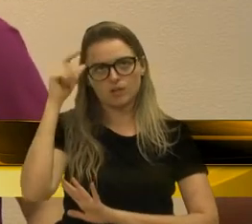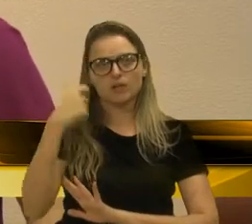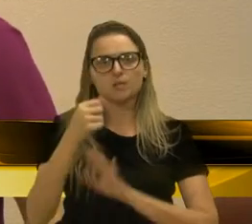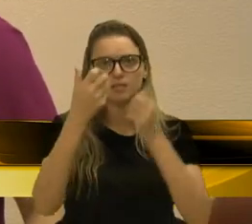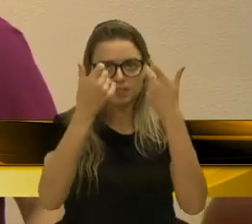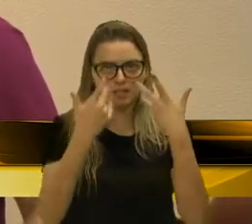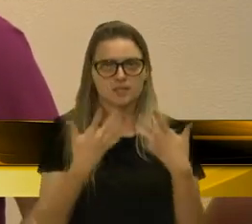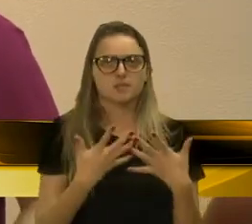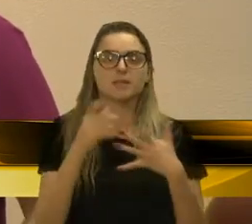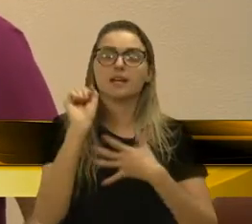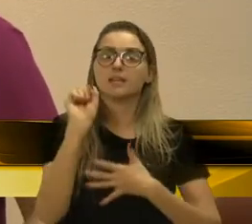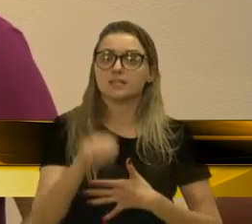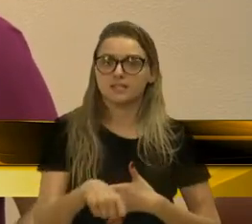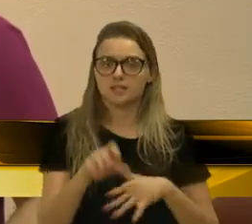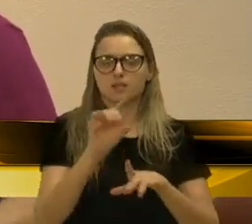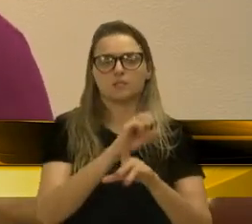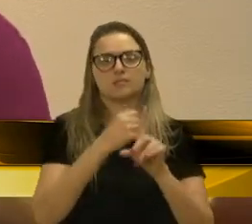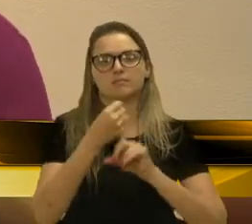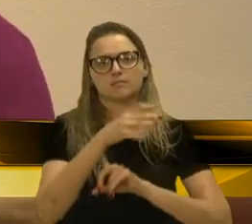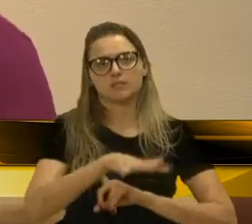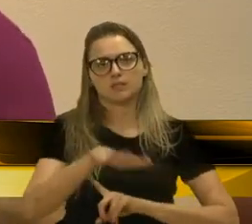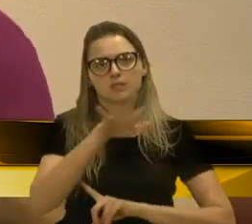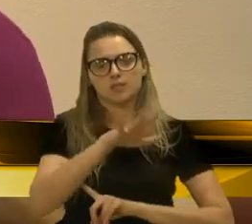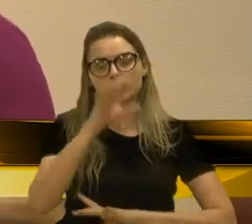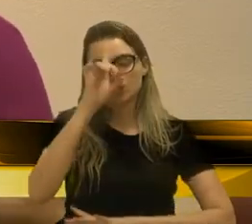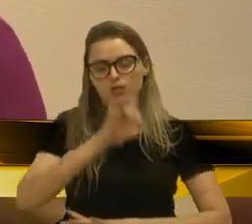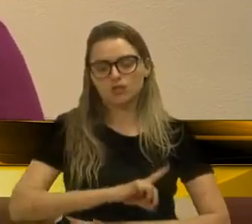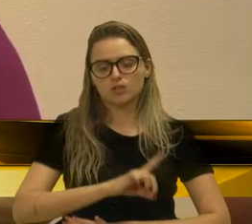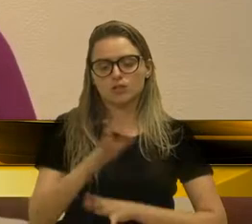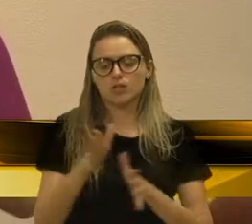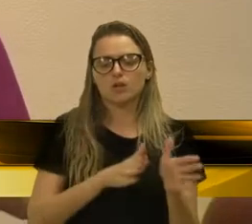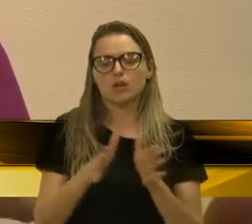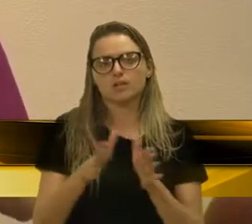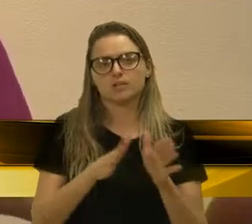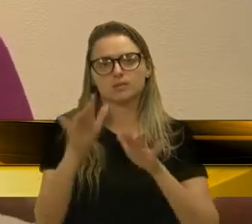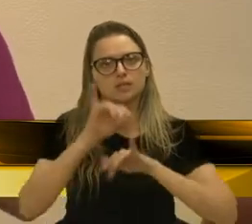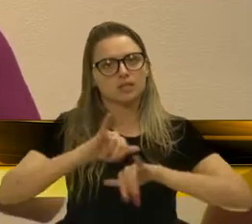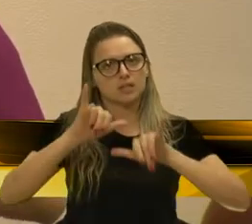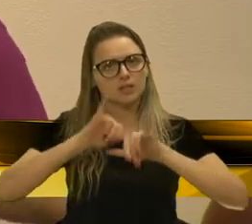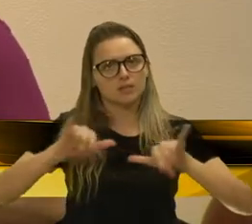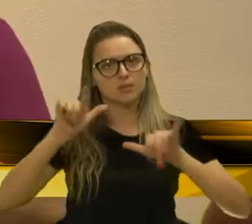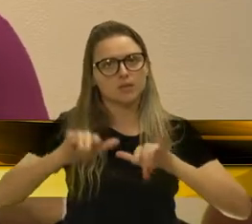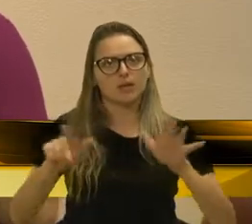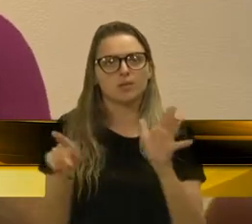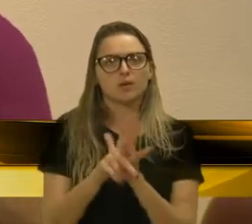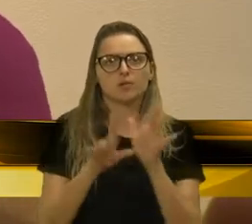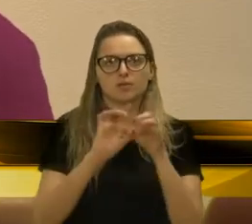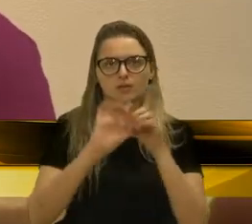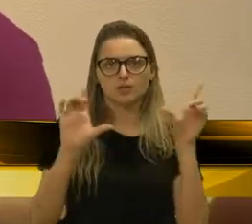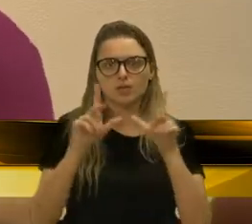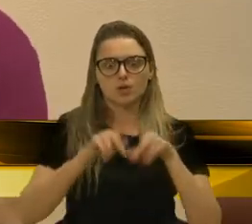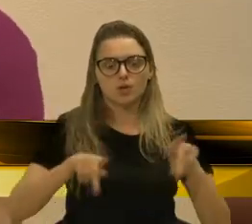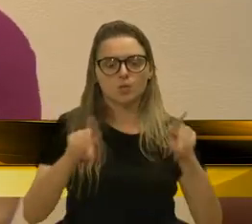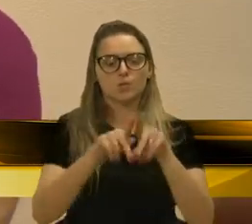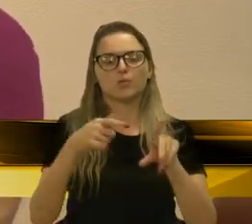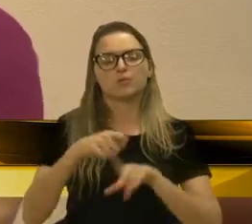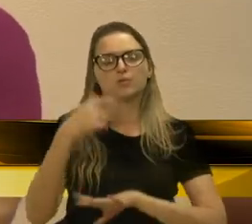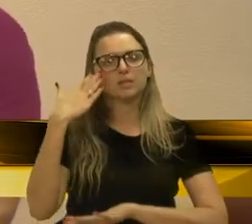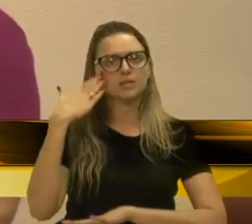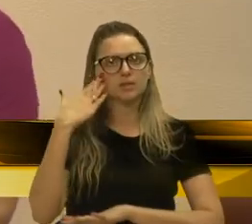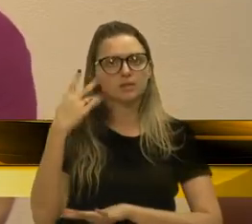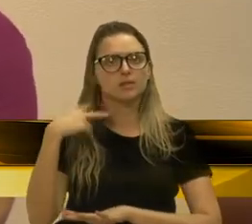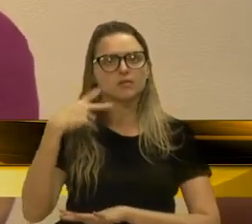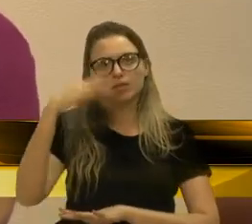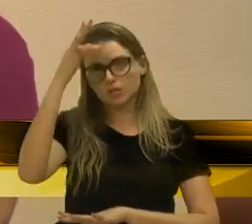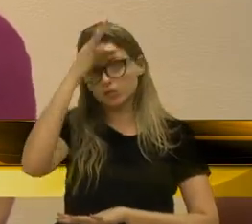sim prestar contas à sociedade. E o direito de acesso à informação é algo democrático, a população precisa saber. O vereador Toigo